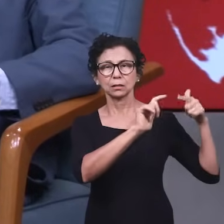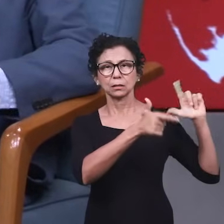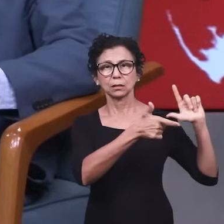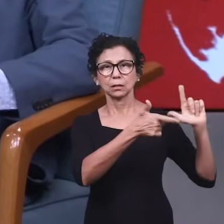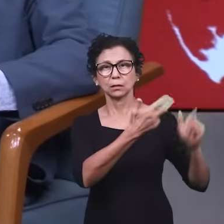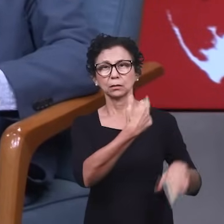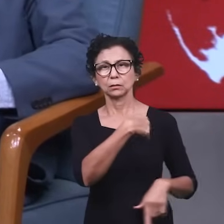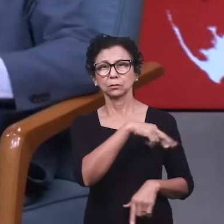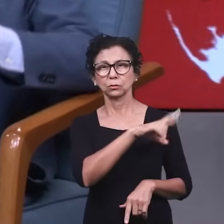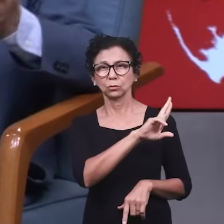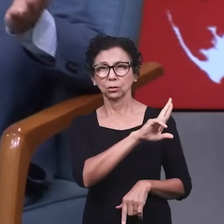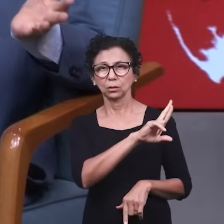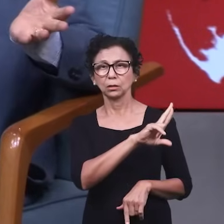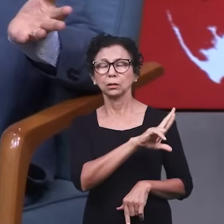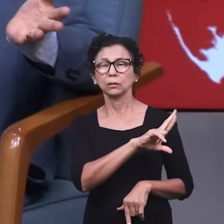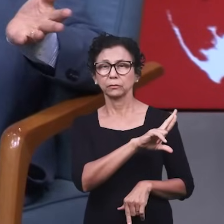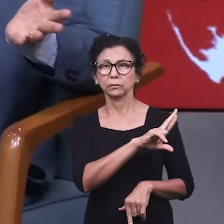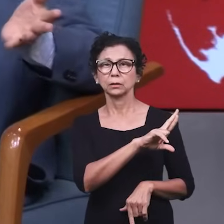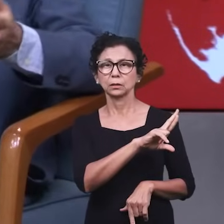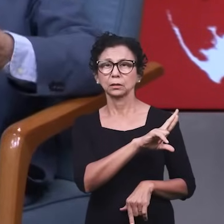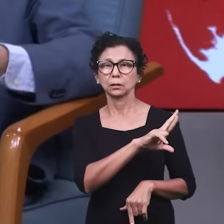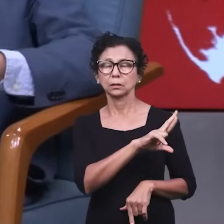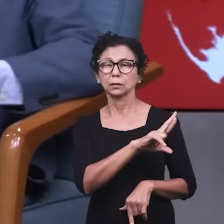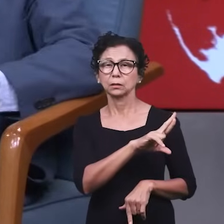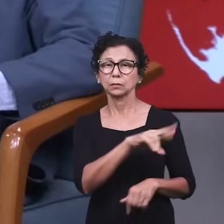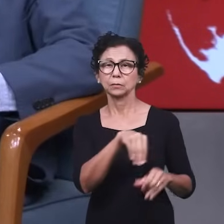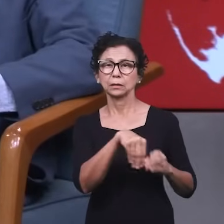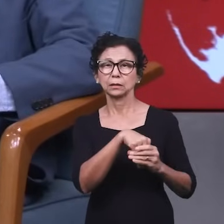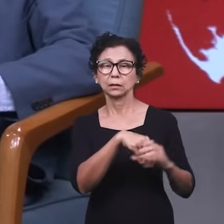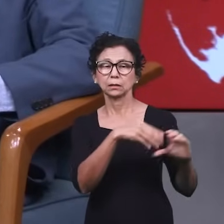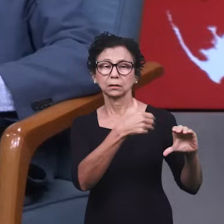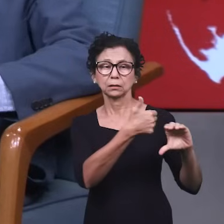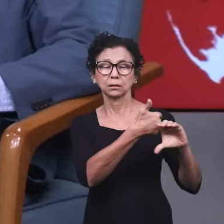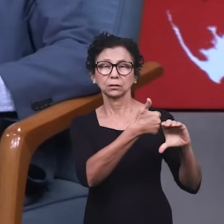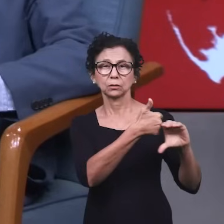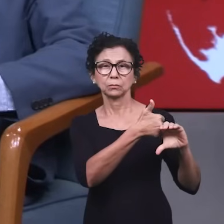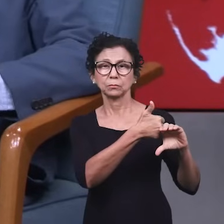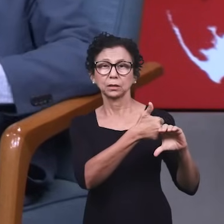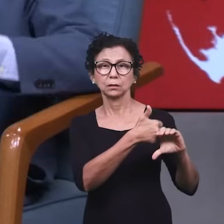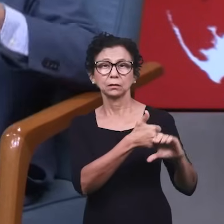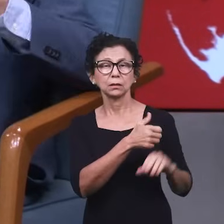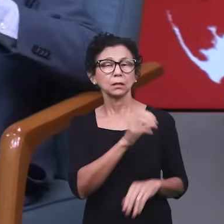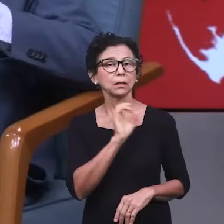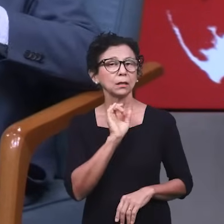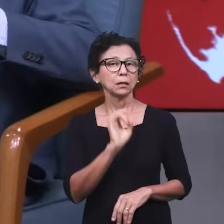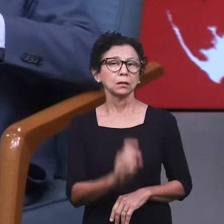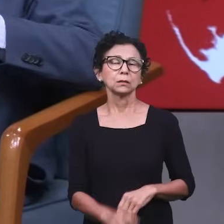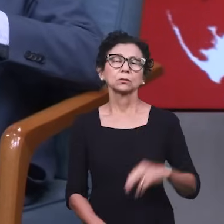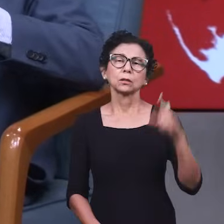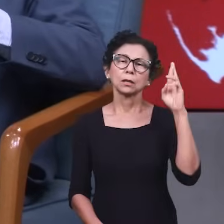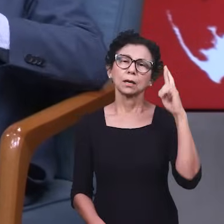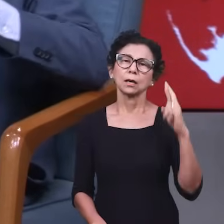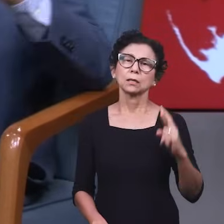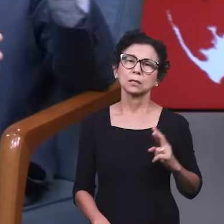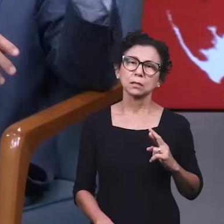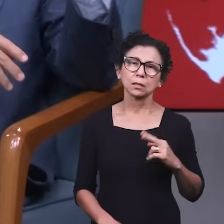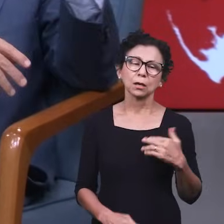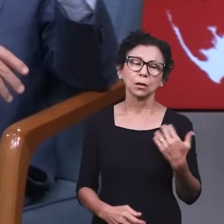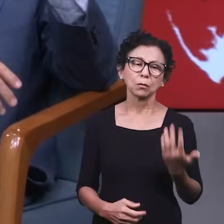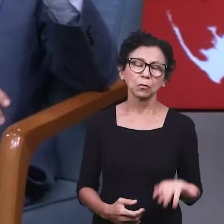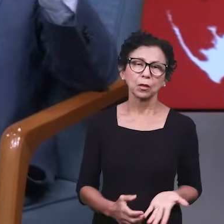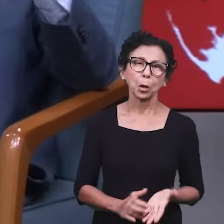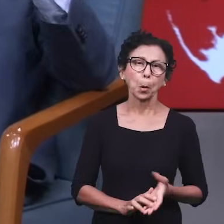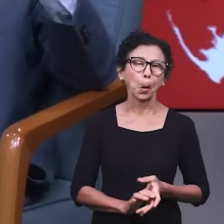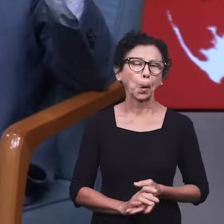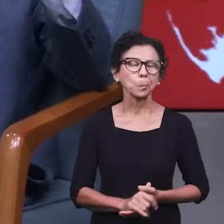própria tradição religiosa, aí por isso o cristianismo está nessa crise toda, ela vive na razão. Aquilo que as